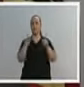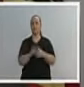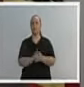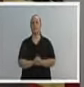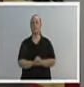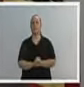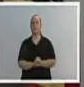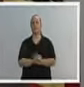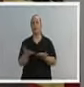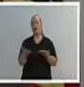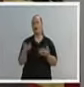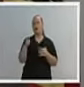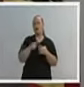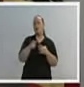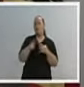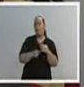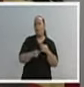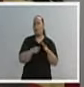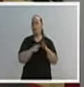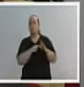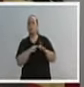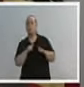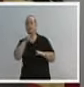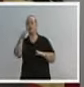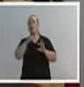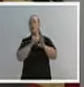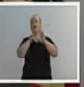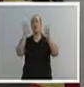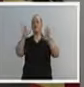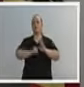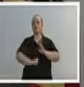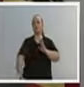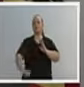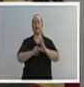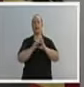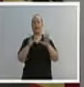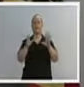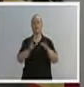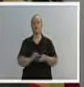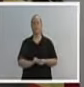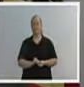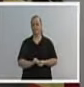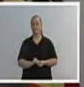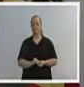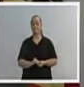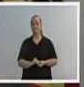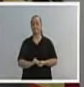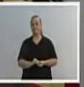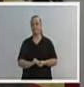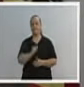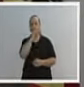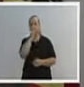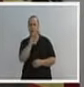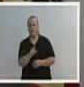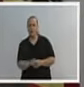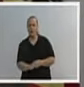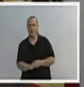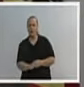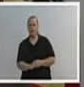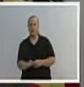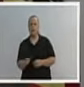4 meses, até o 5º mês, até o 6º mês. Gente, quem vai falar pelas criancinhas?